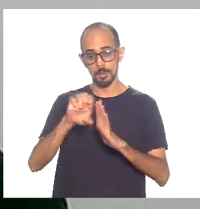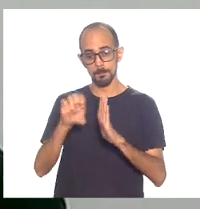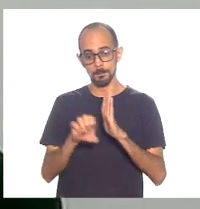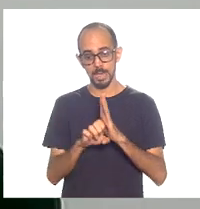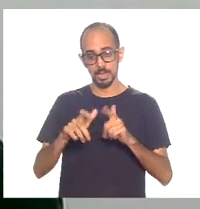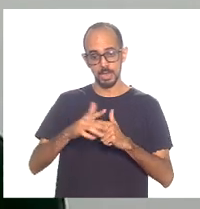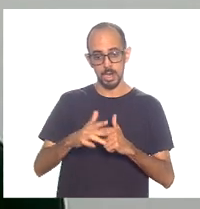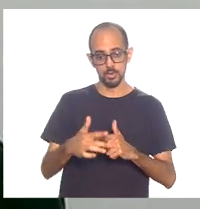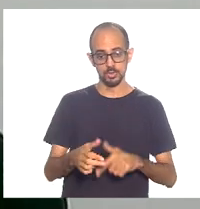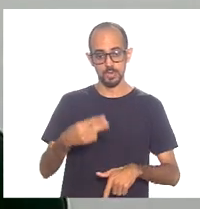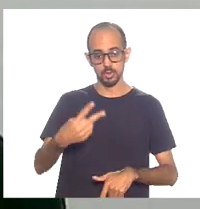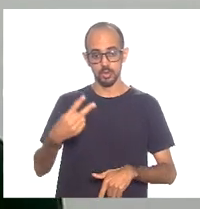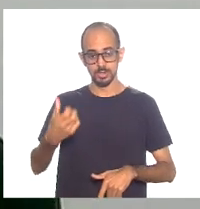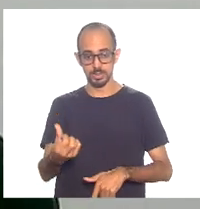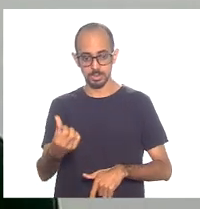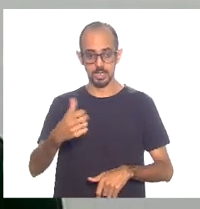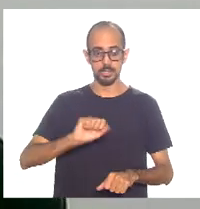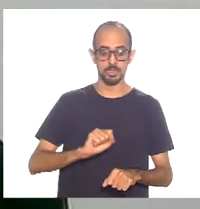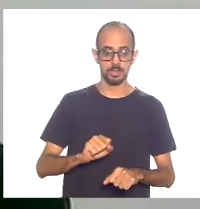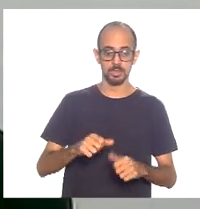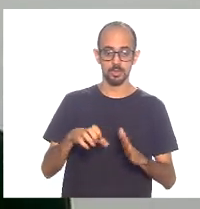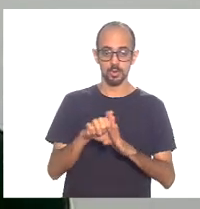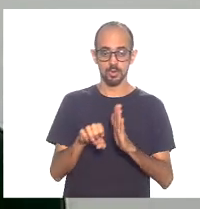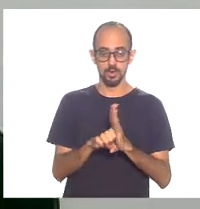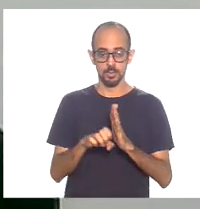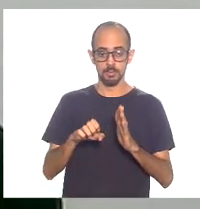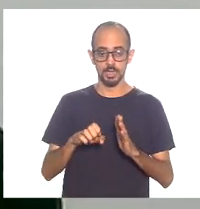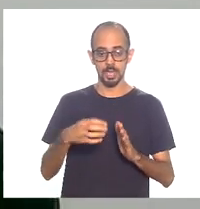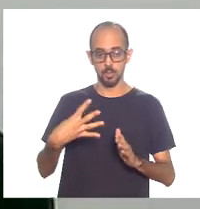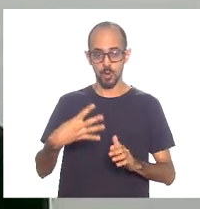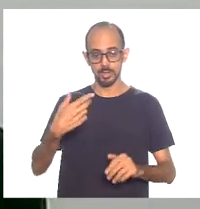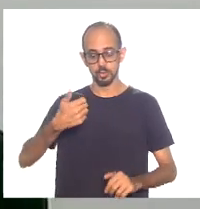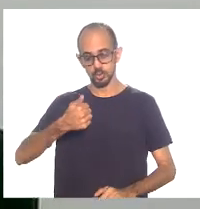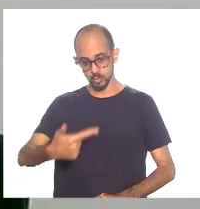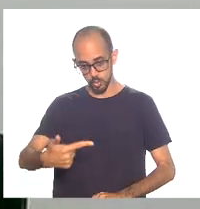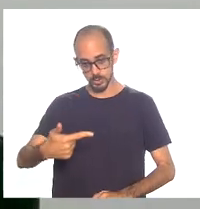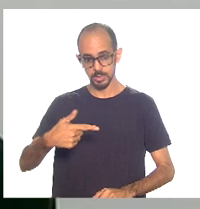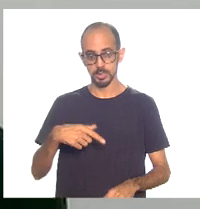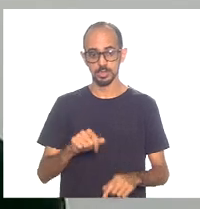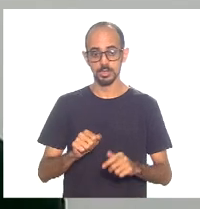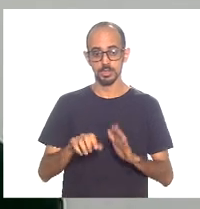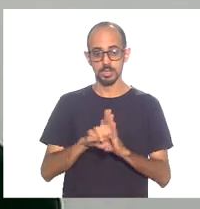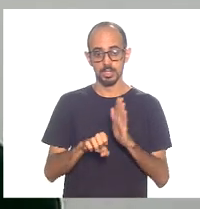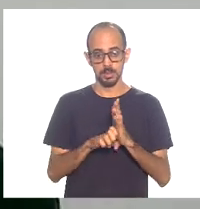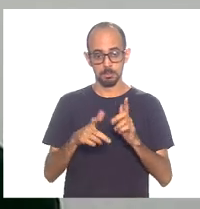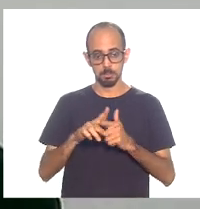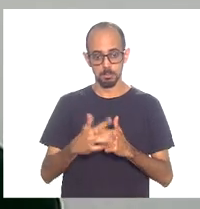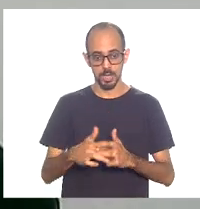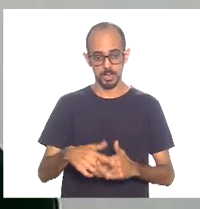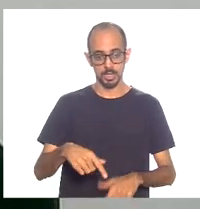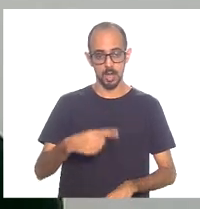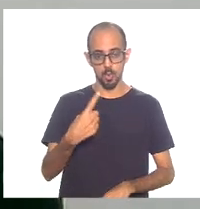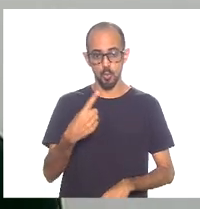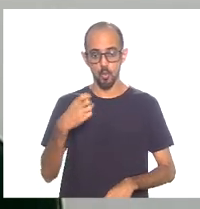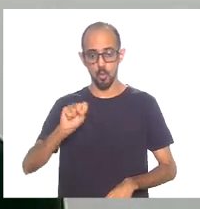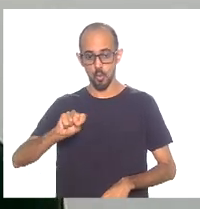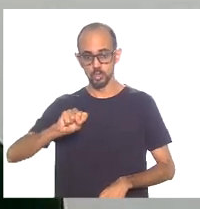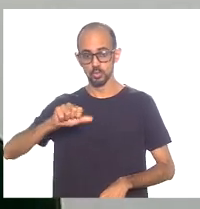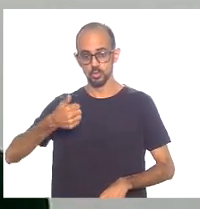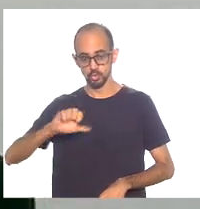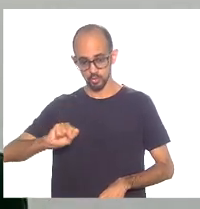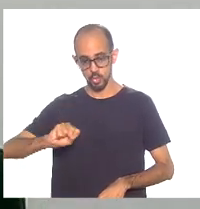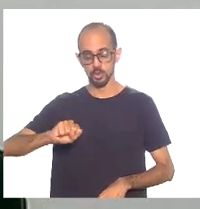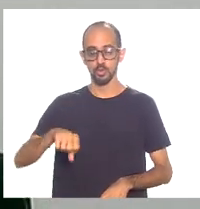e 6, favorável com subemenda aglutinativa, as emendas 4 e 12, favorável com subemenda aglutinativa, as emendas 1, 8 e